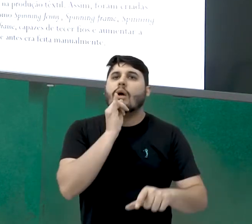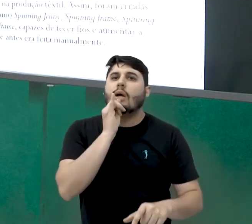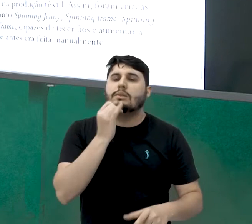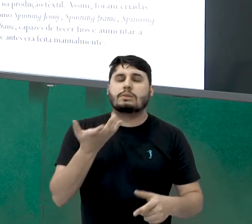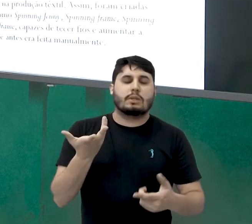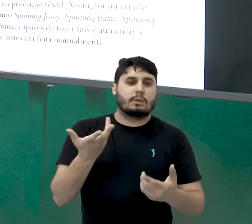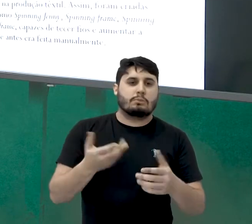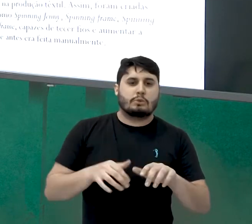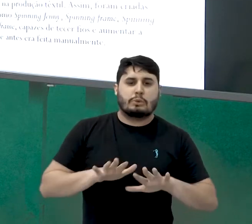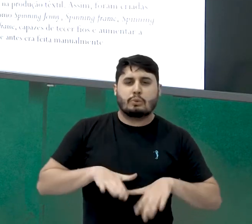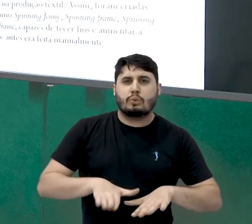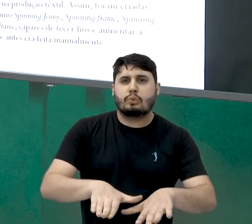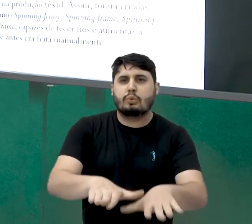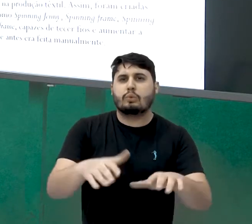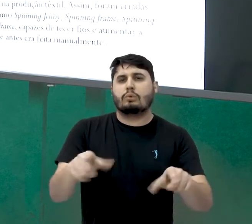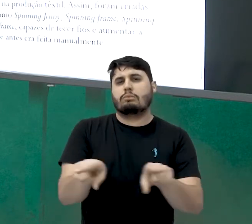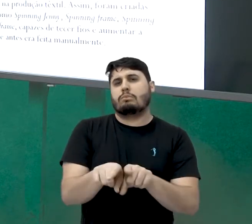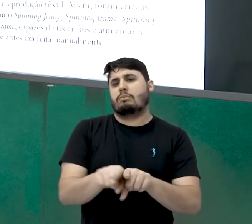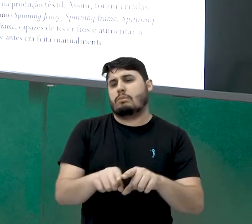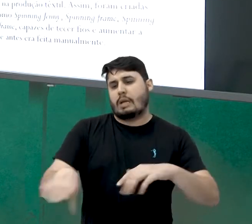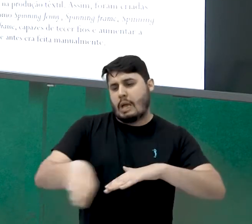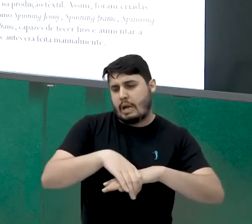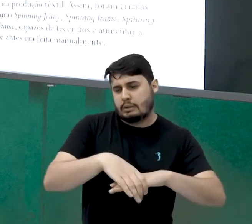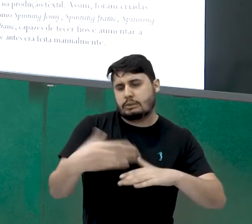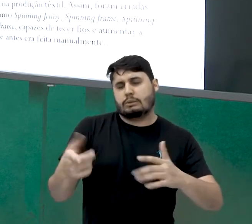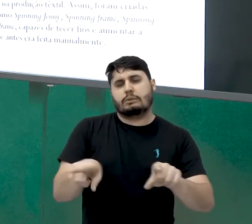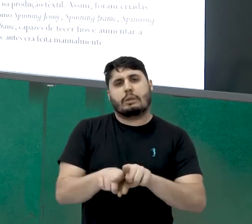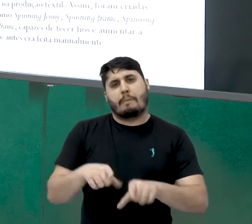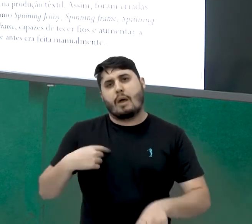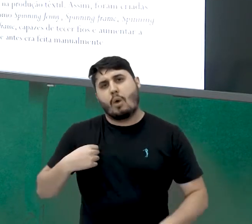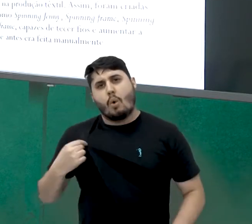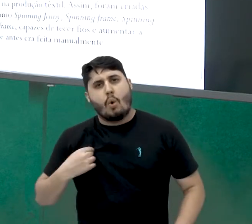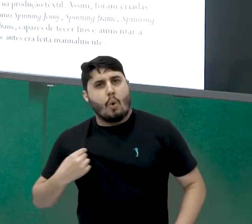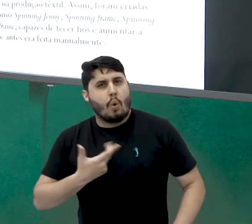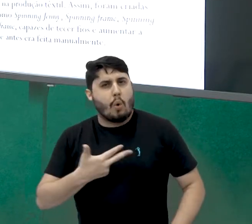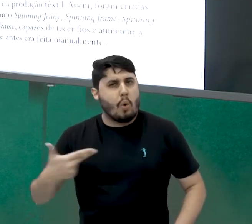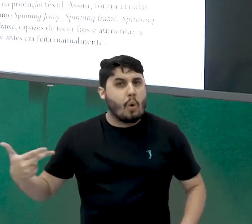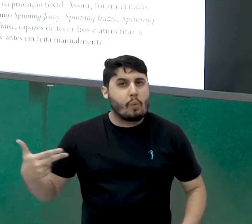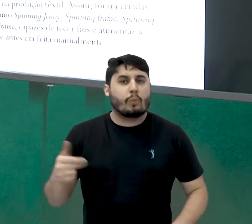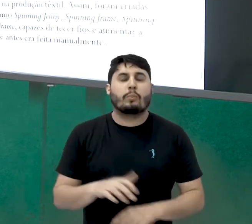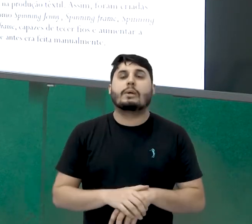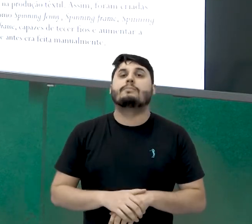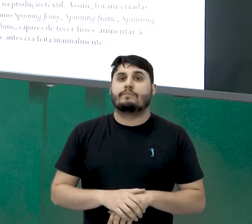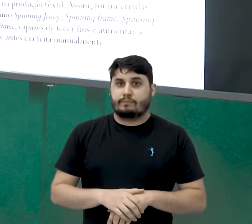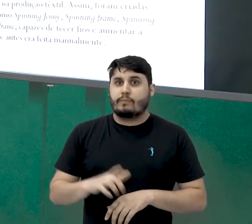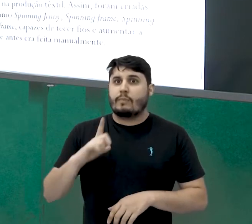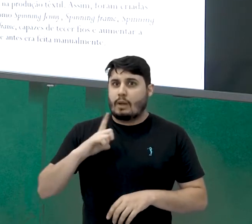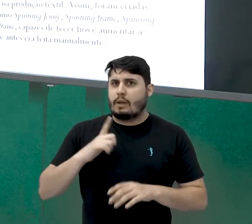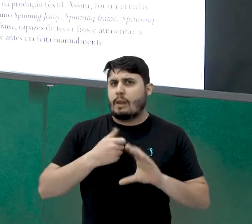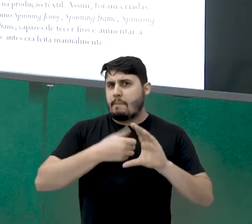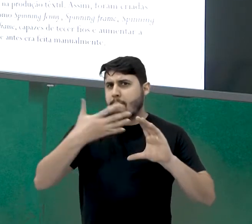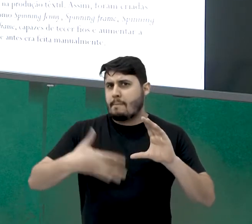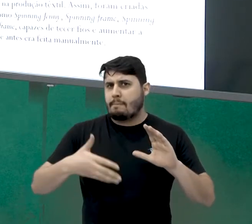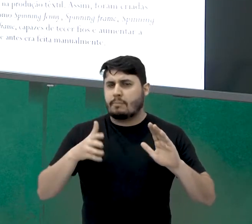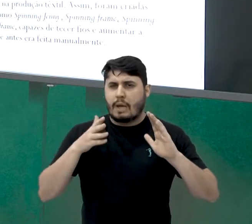tecido, calçados, roupas, certo? E demais características do setor produtivo. Então, nós tínhamos inicialmente a